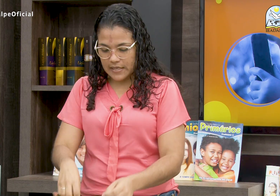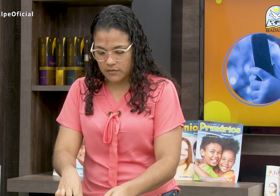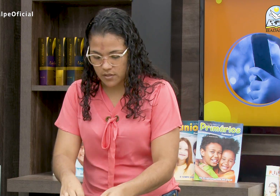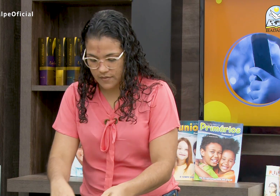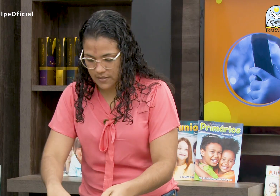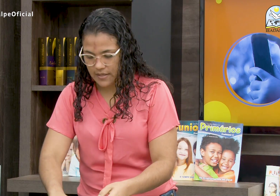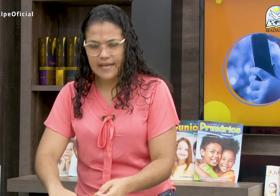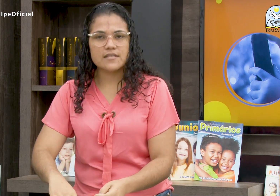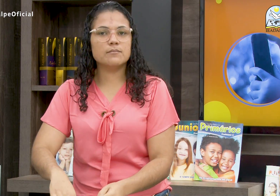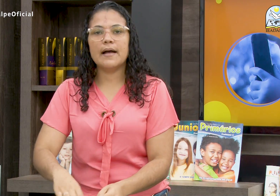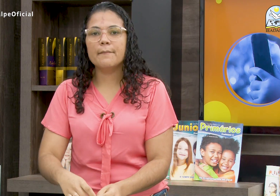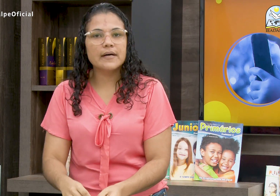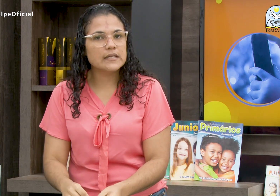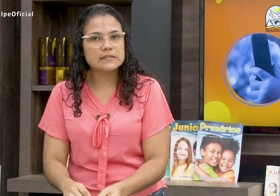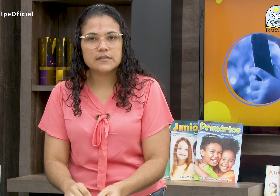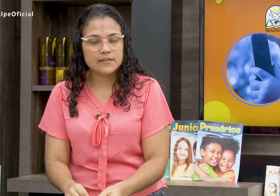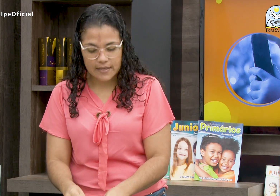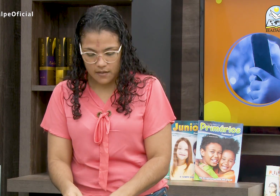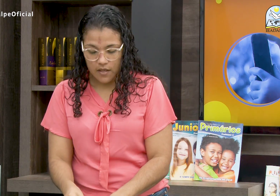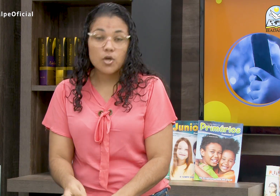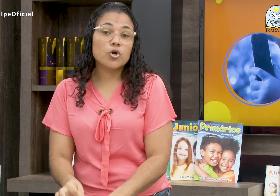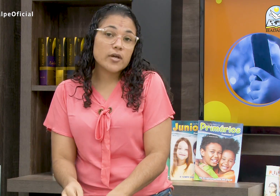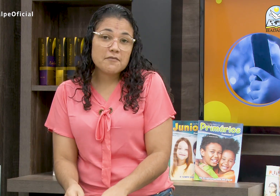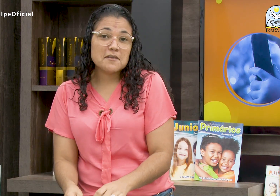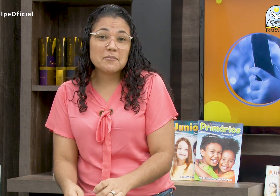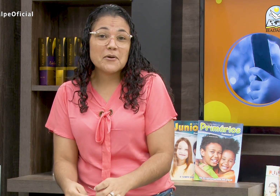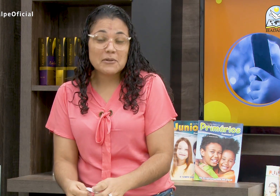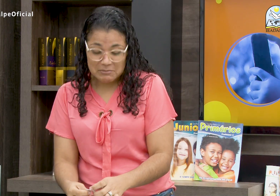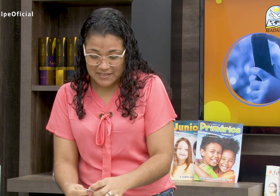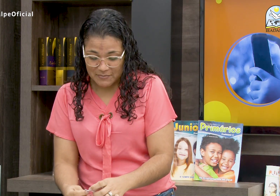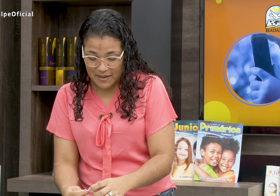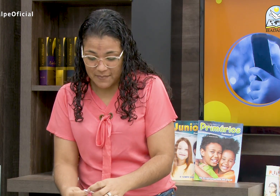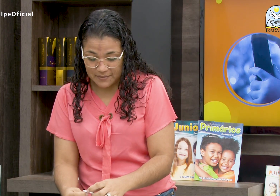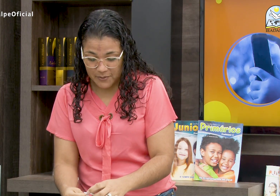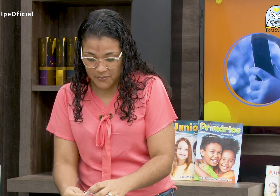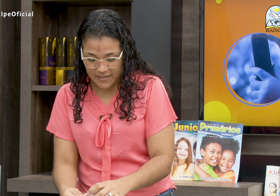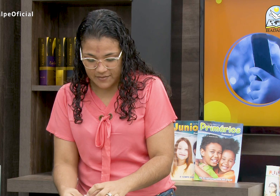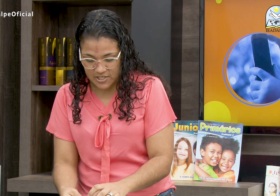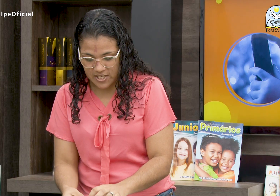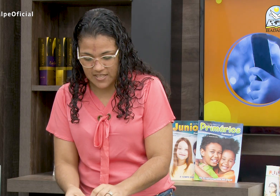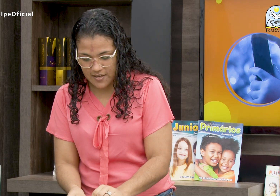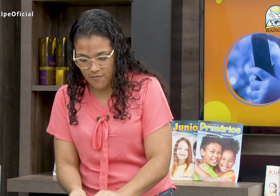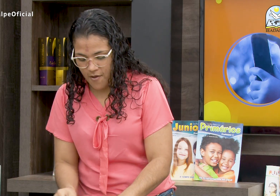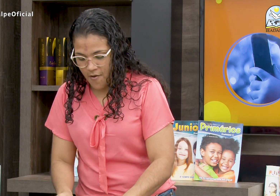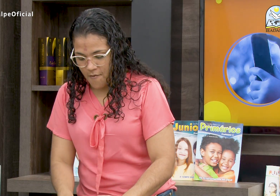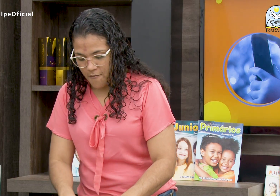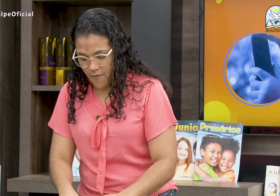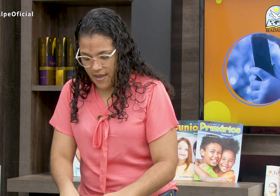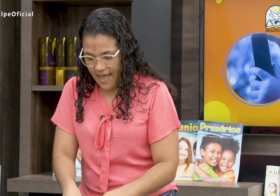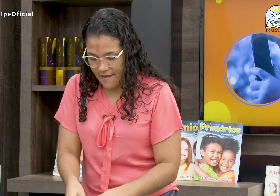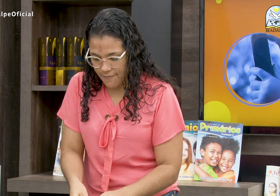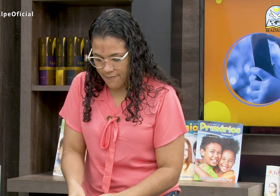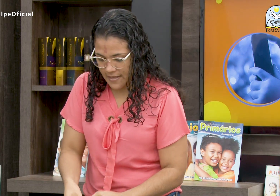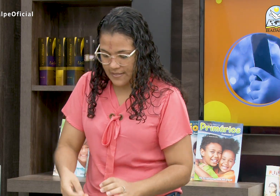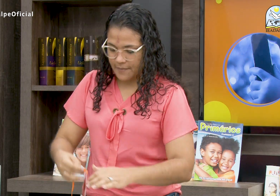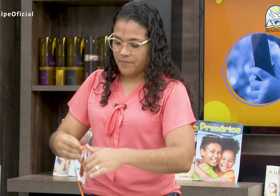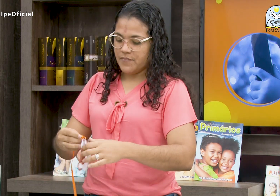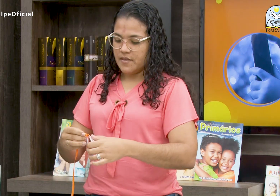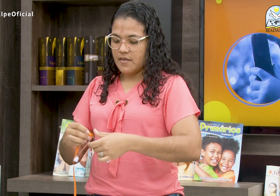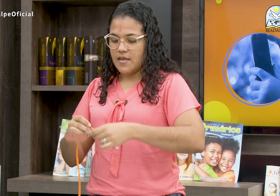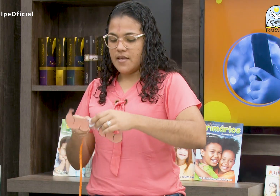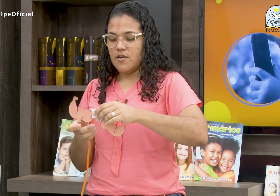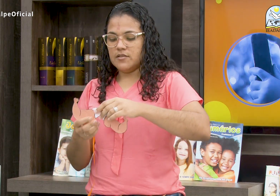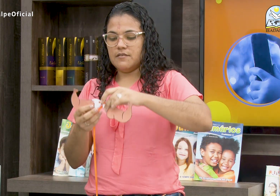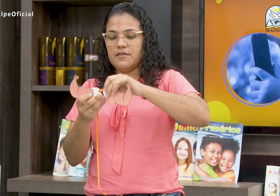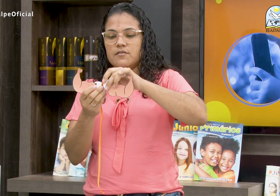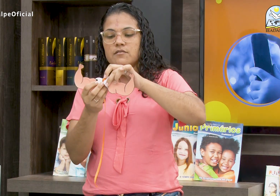usar aquilo que você tem em casa, um barbante, tá? Eu coloquei a fita porque eu não tinha um barbante, procurei, não achei, então foi a fita.